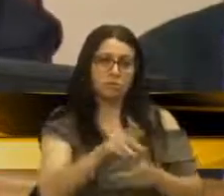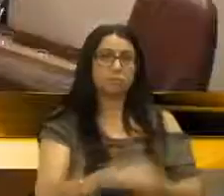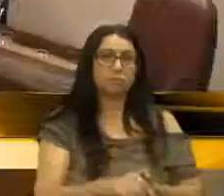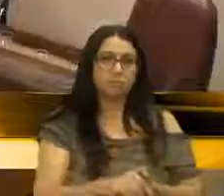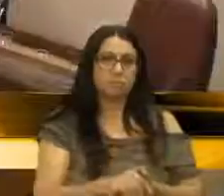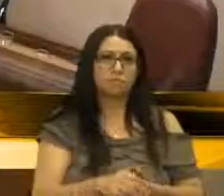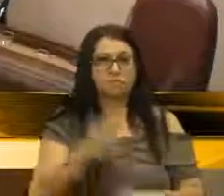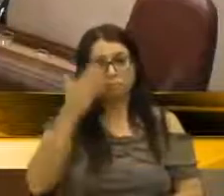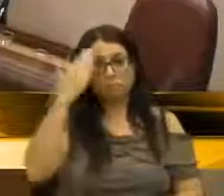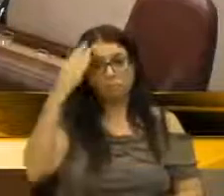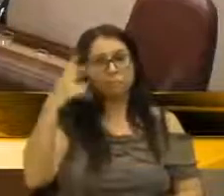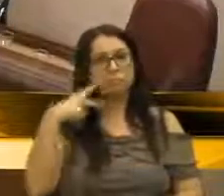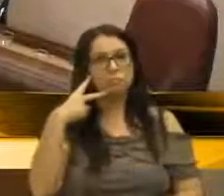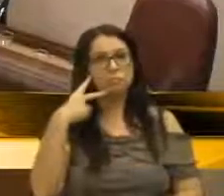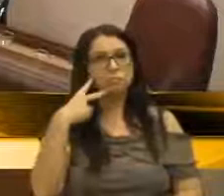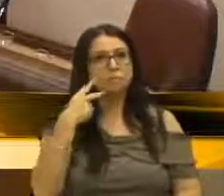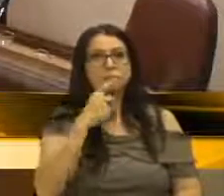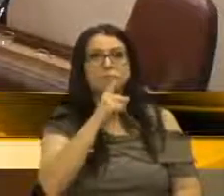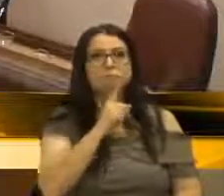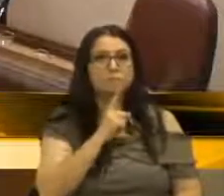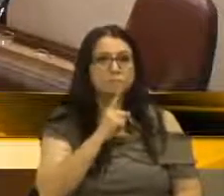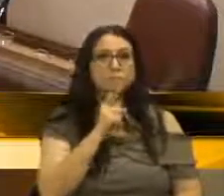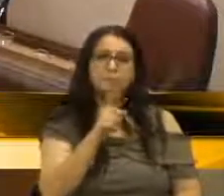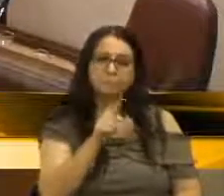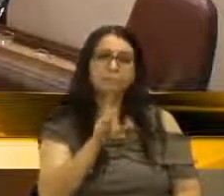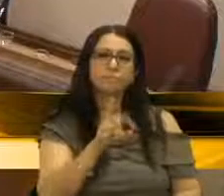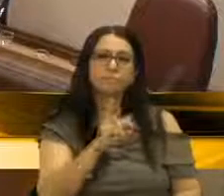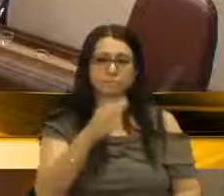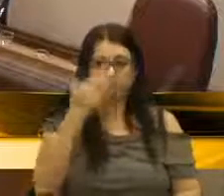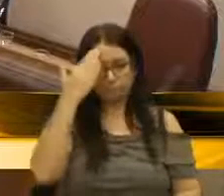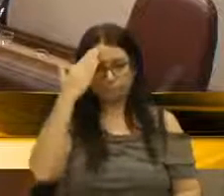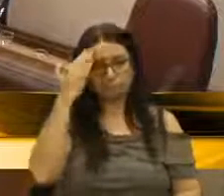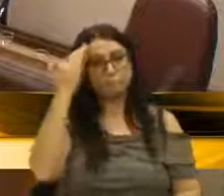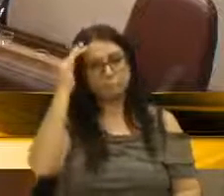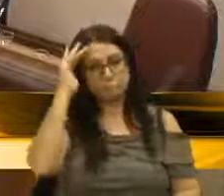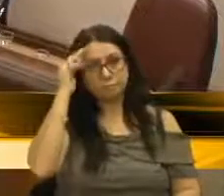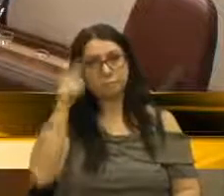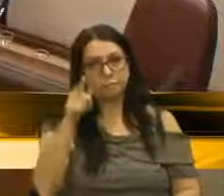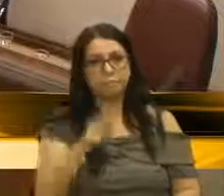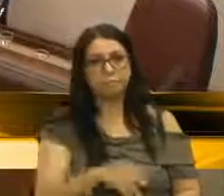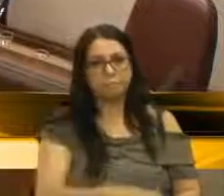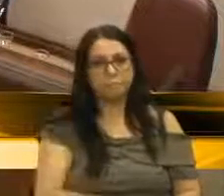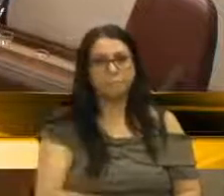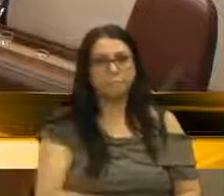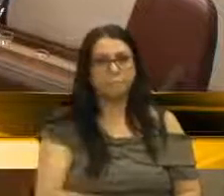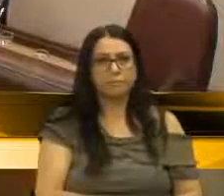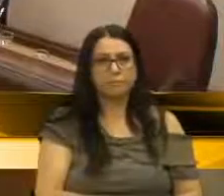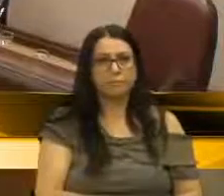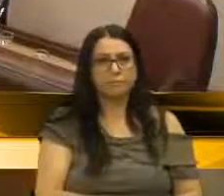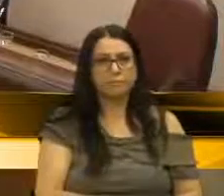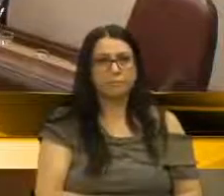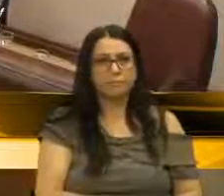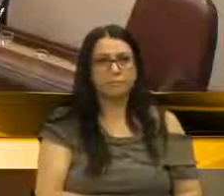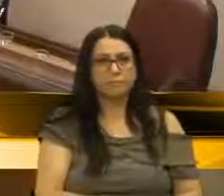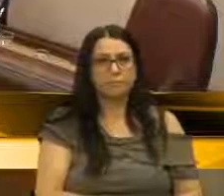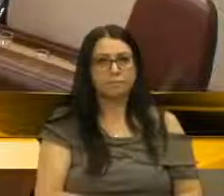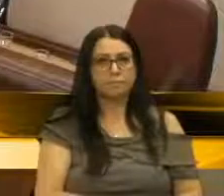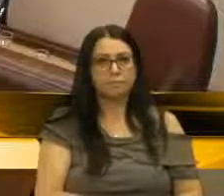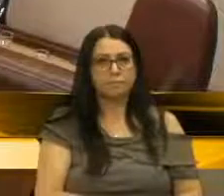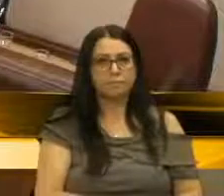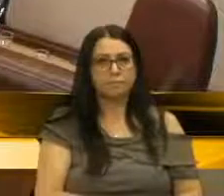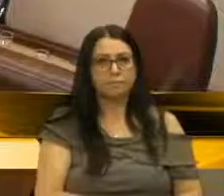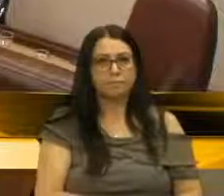obrigada orador negócio é isso aí ligado pra por entender também essas partes e na ocasião